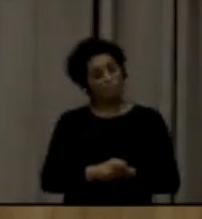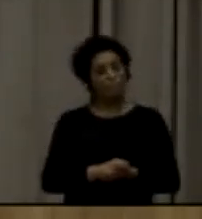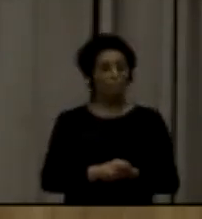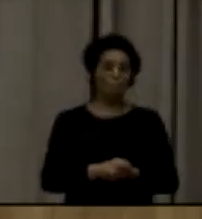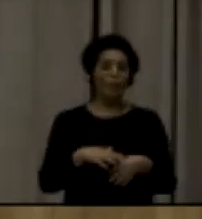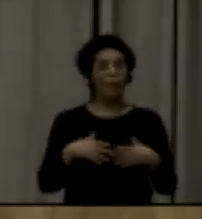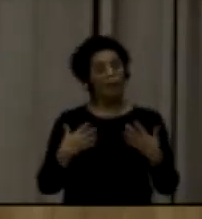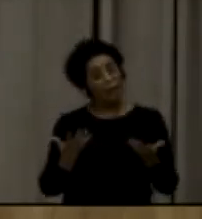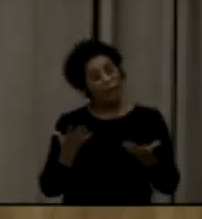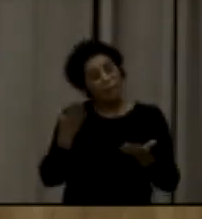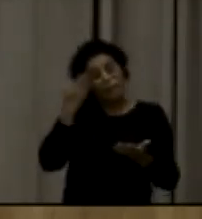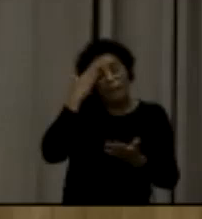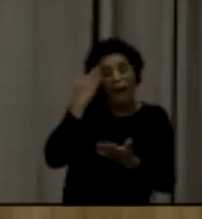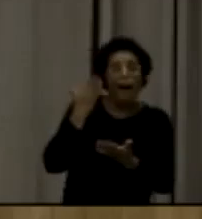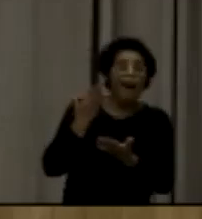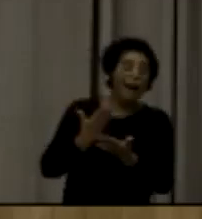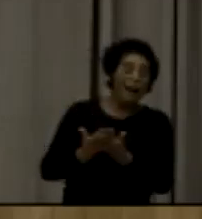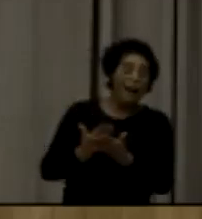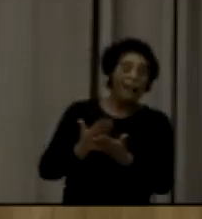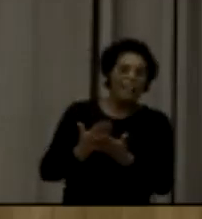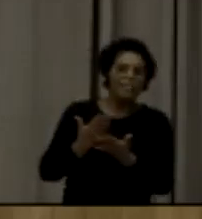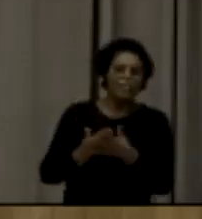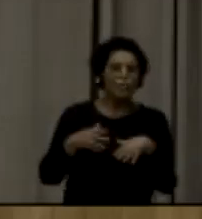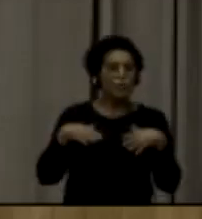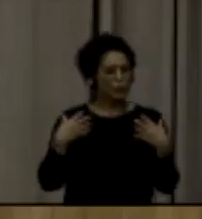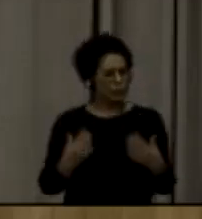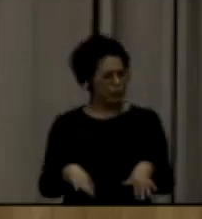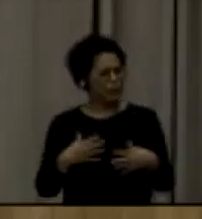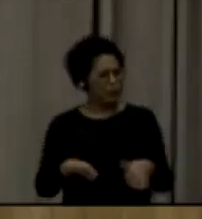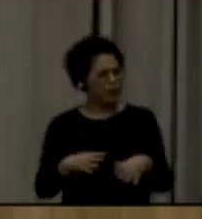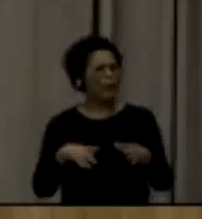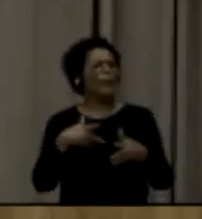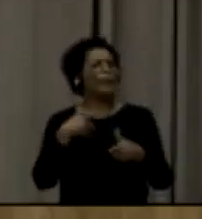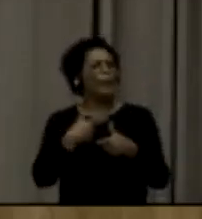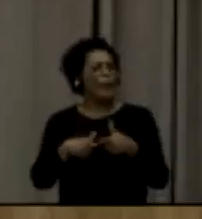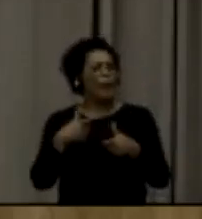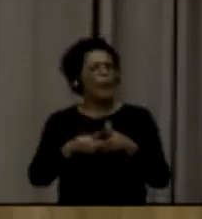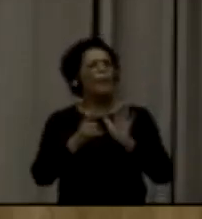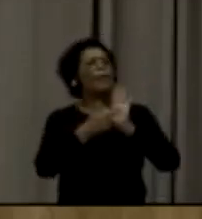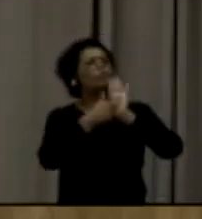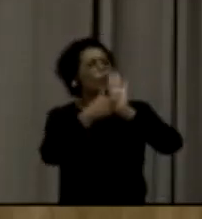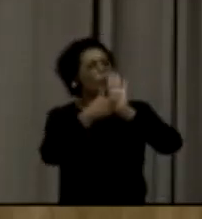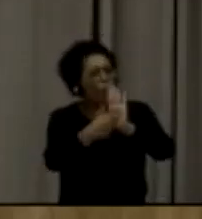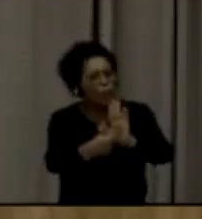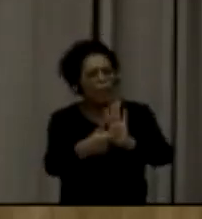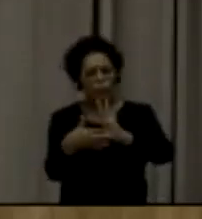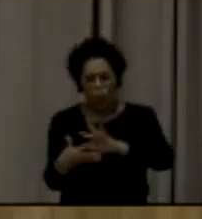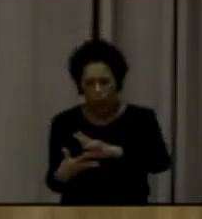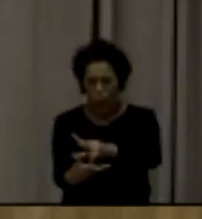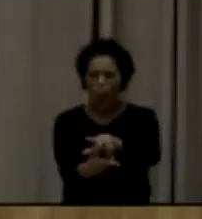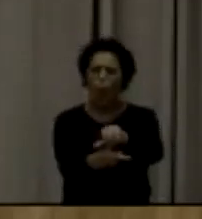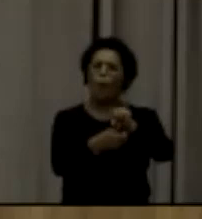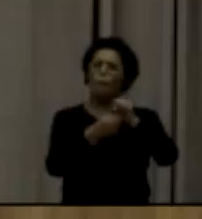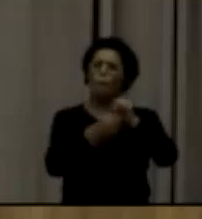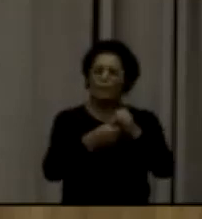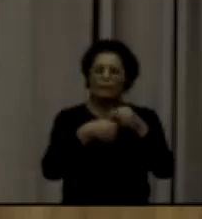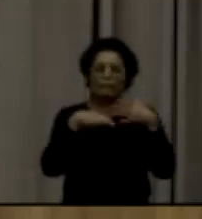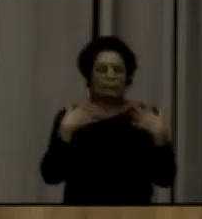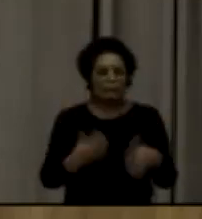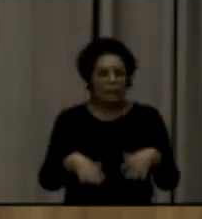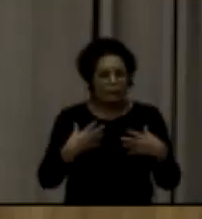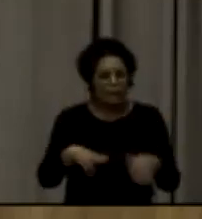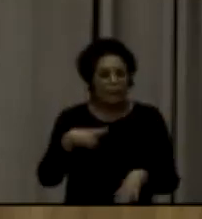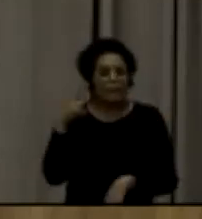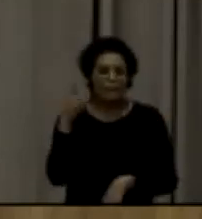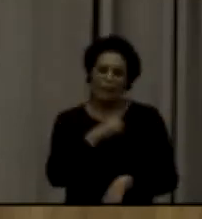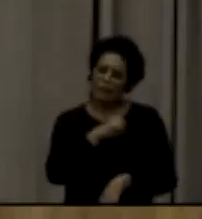Eu acredito que a gravidade da coisa, da situação foi exposta, que o mundo está realmente